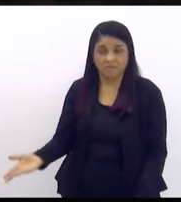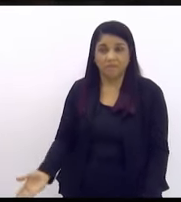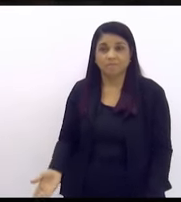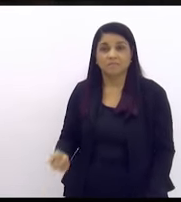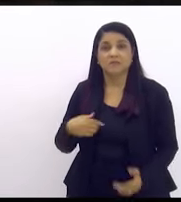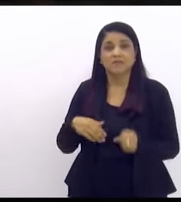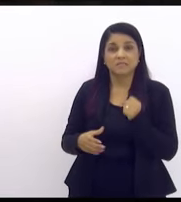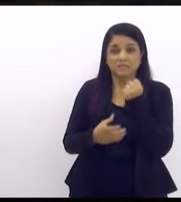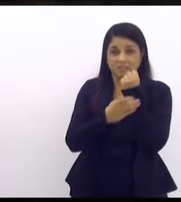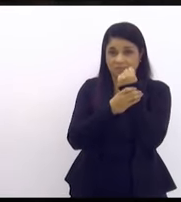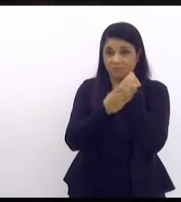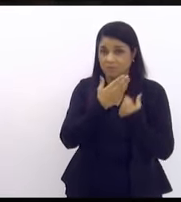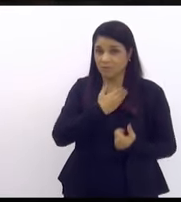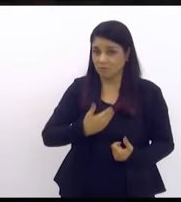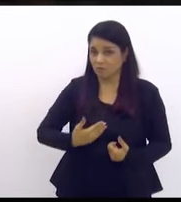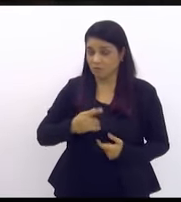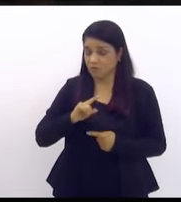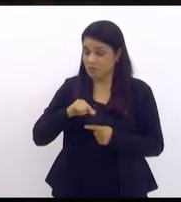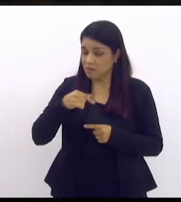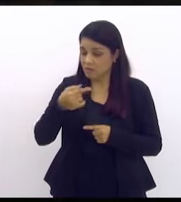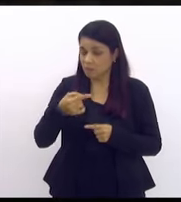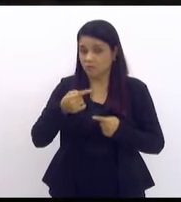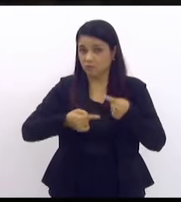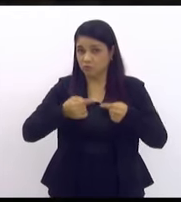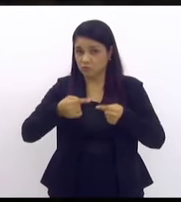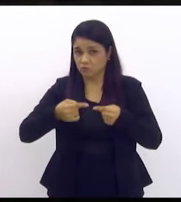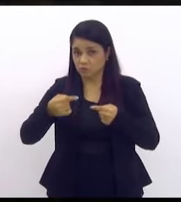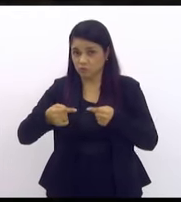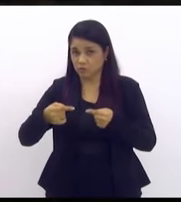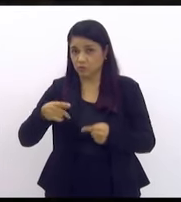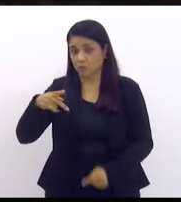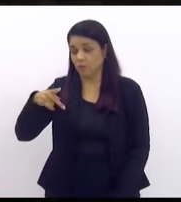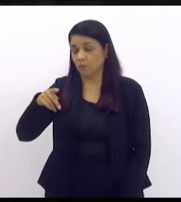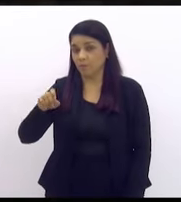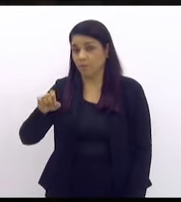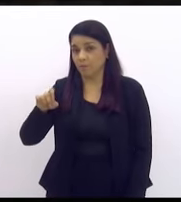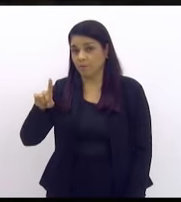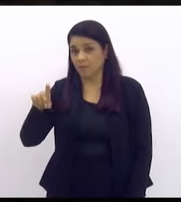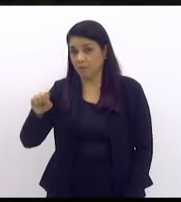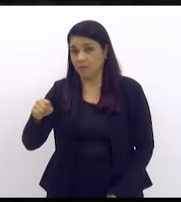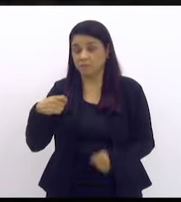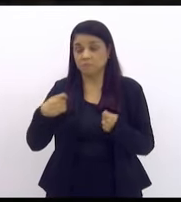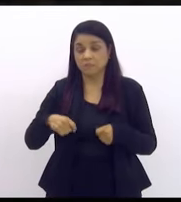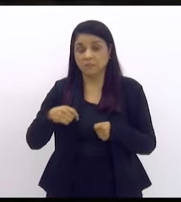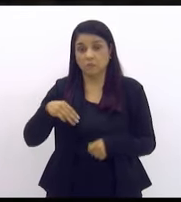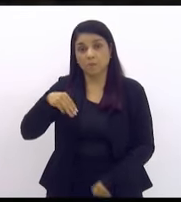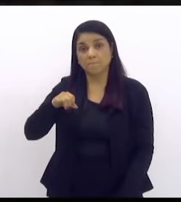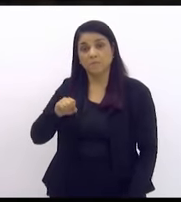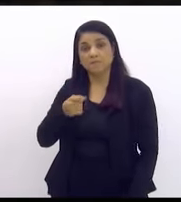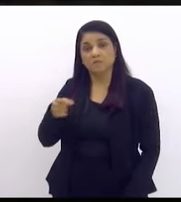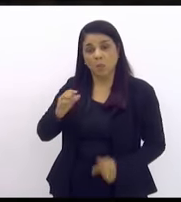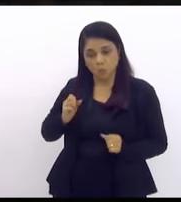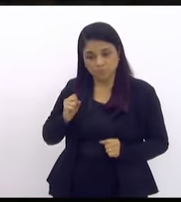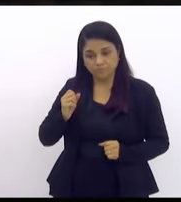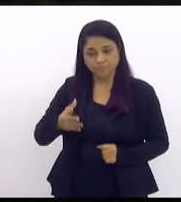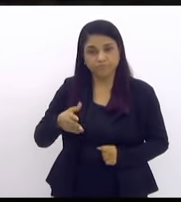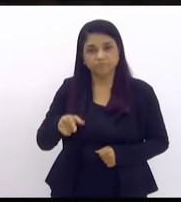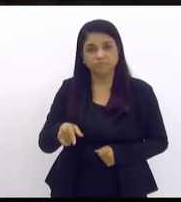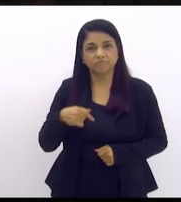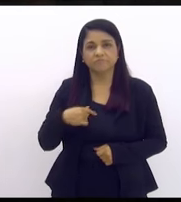Eu vou discutir depois o PED. Ela tem que ser uma missão. Deputado Márcio